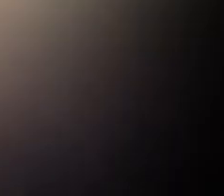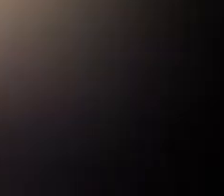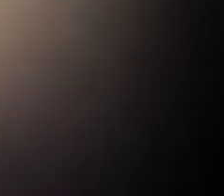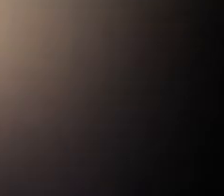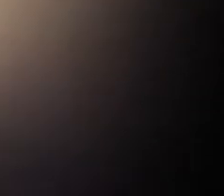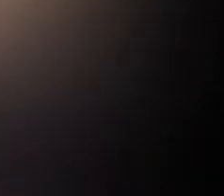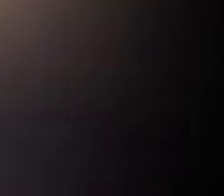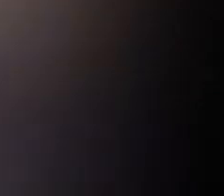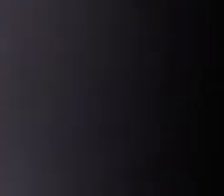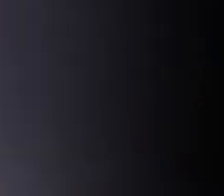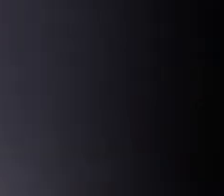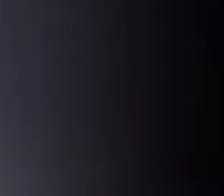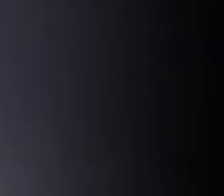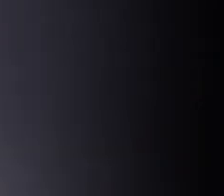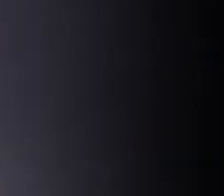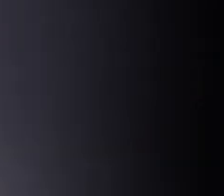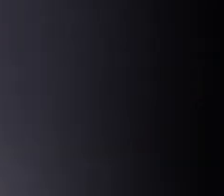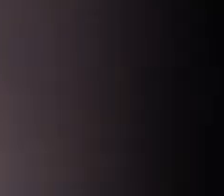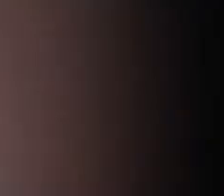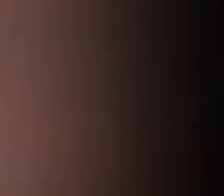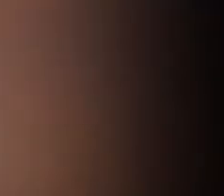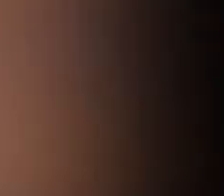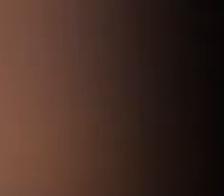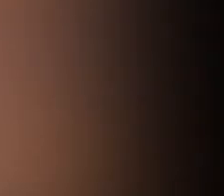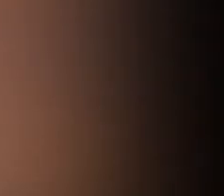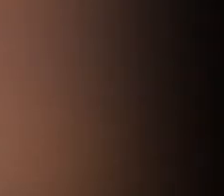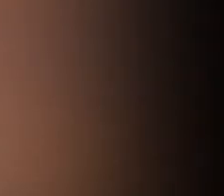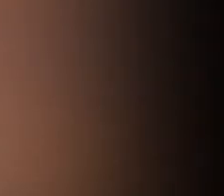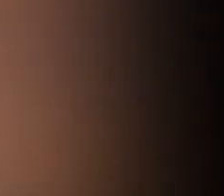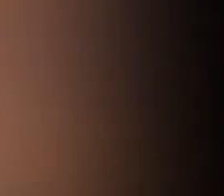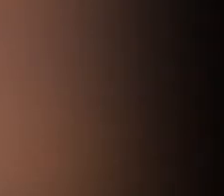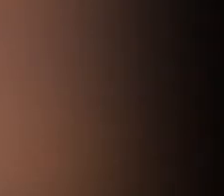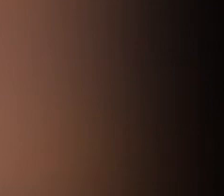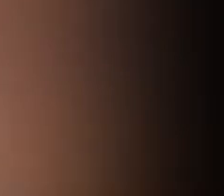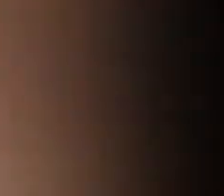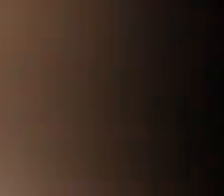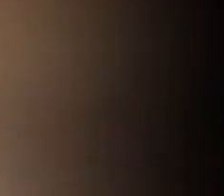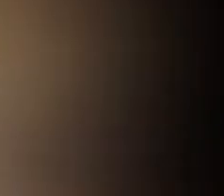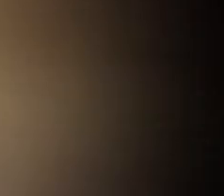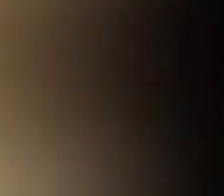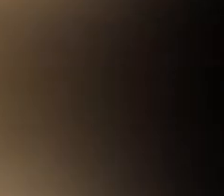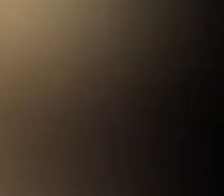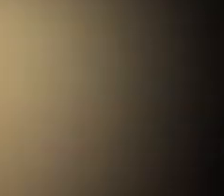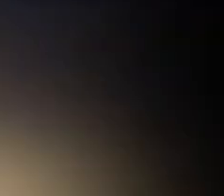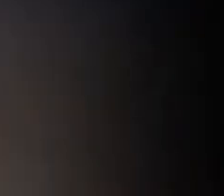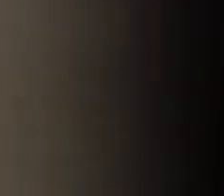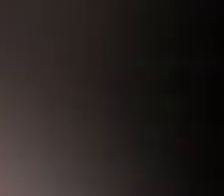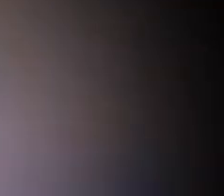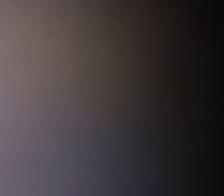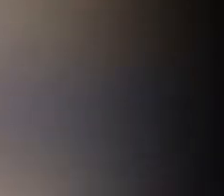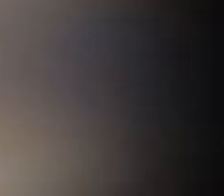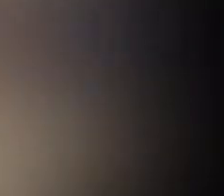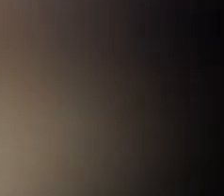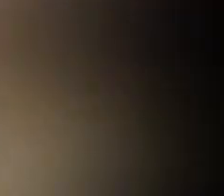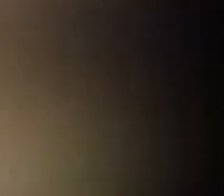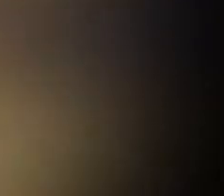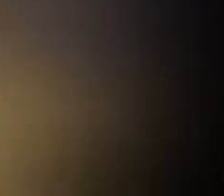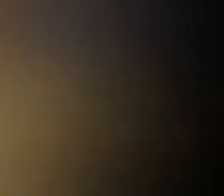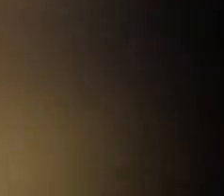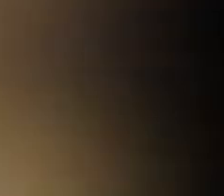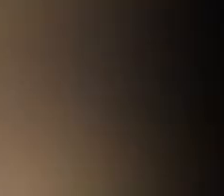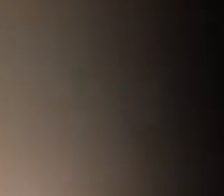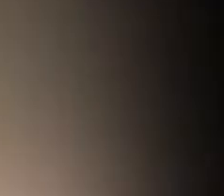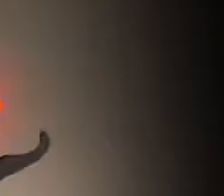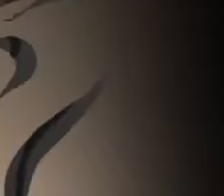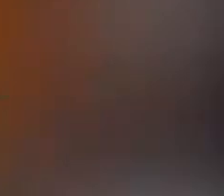Recomendo. Eu não tenho. receita de pão de queijo com farinha integral,